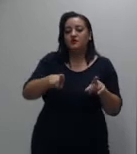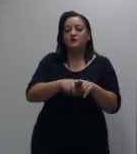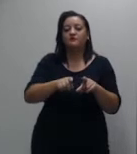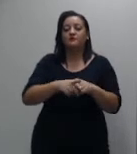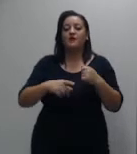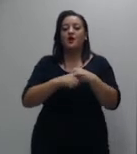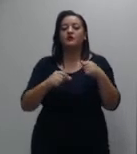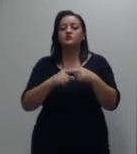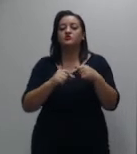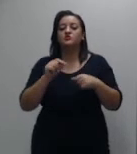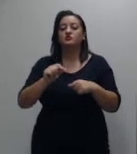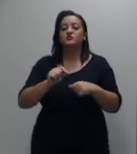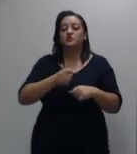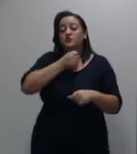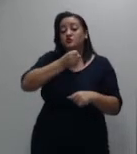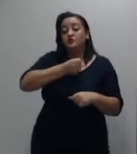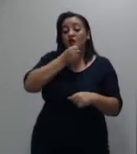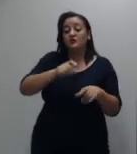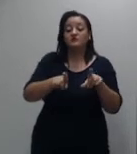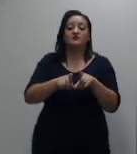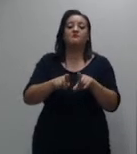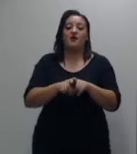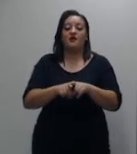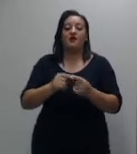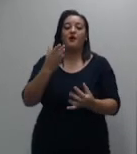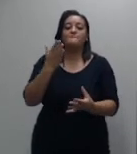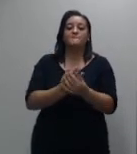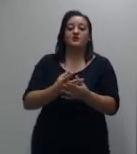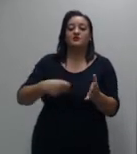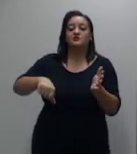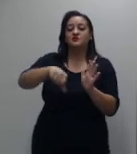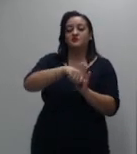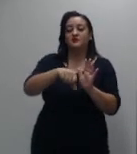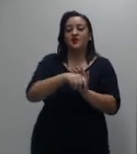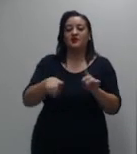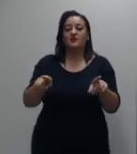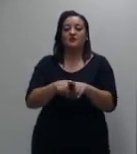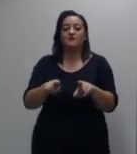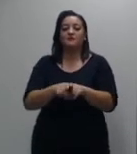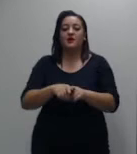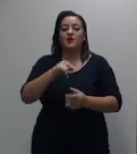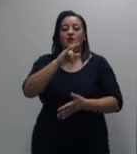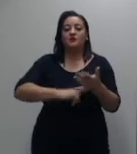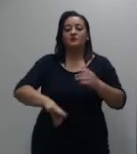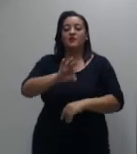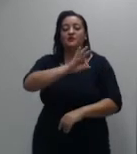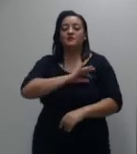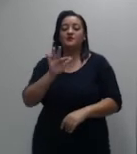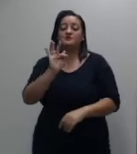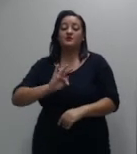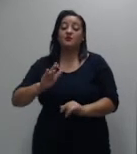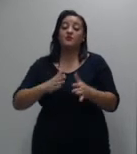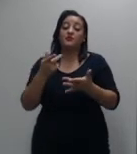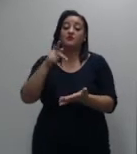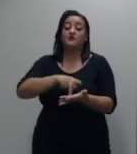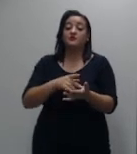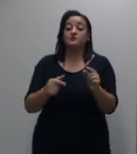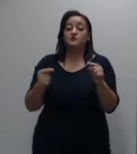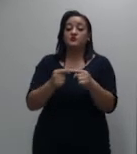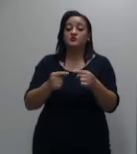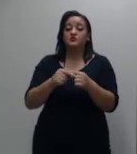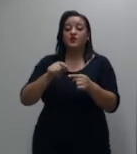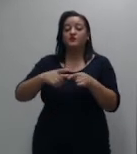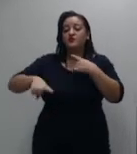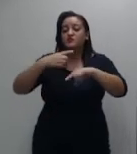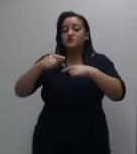de jornalistas processos criminais documento da Polícia Federal quando na verdade o objetivo da